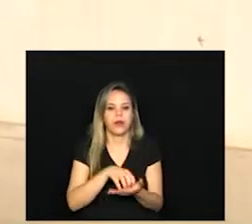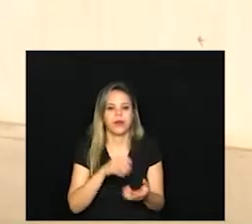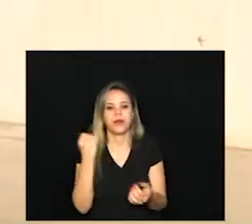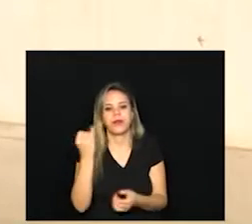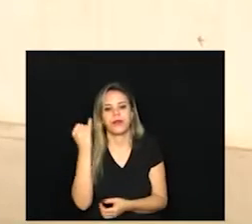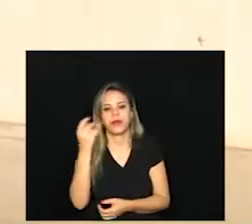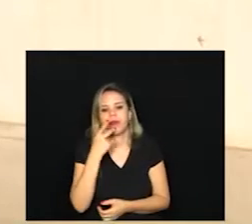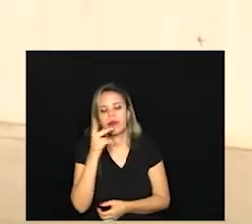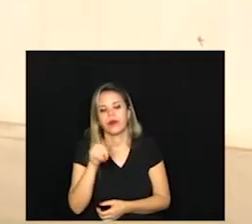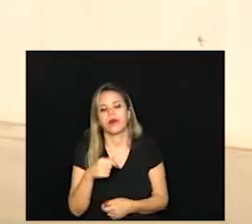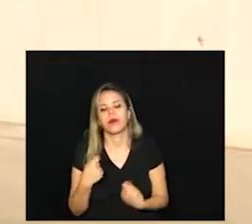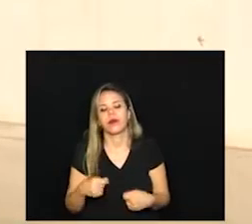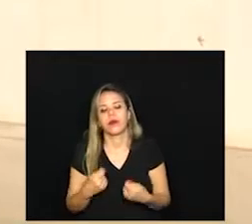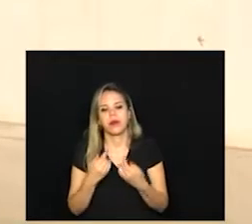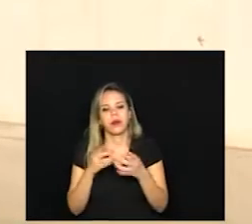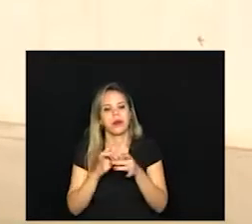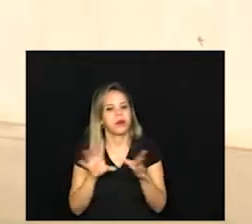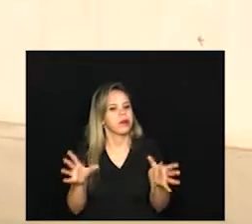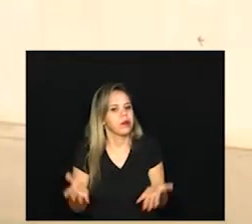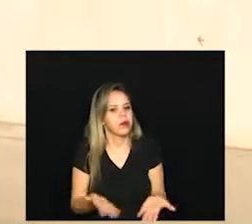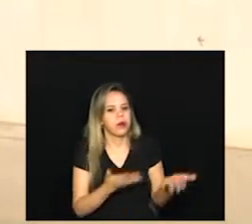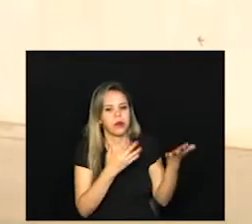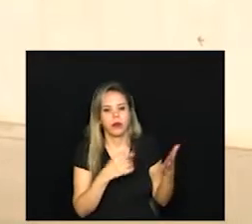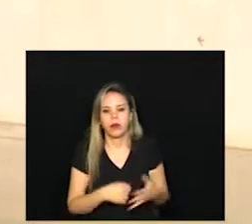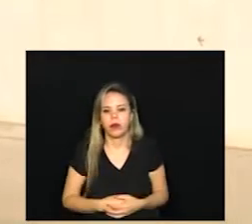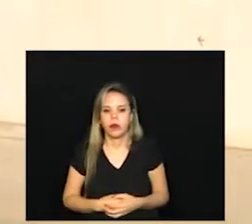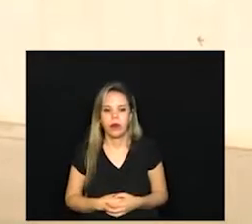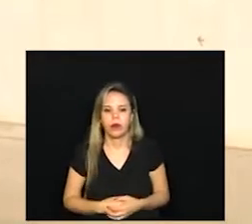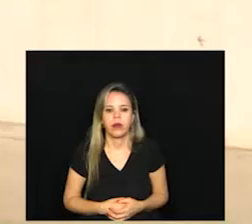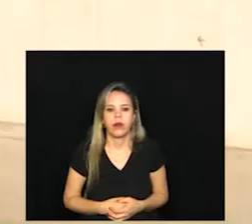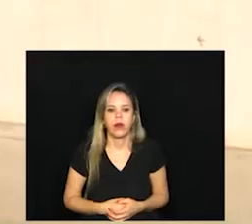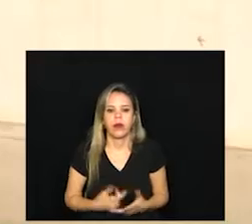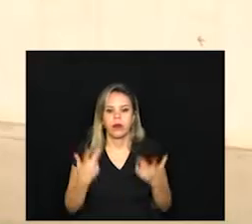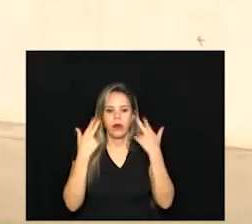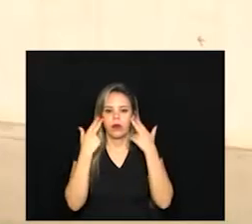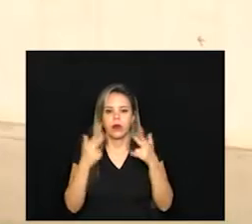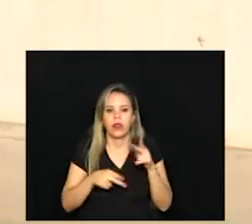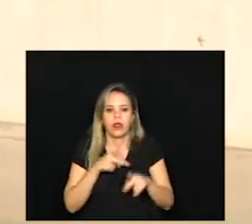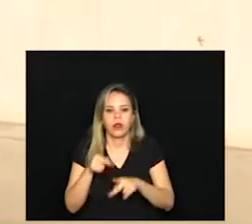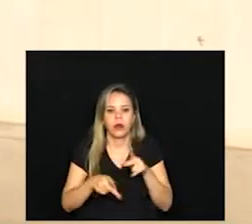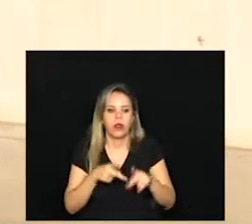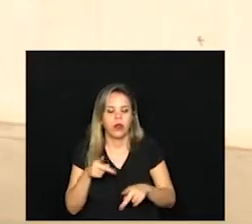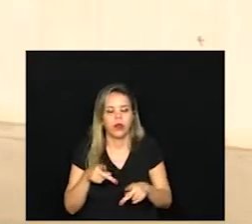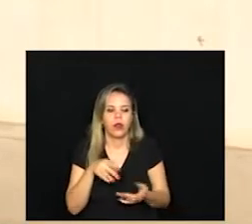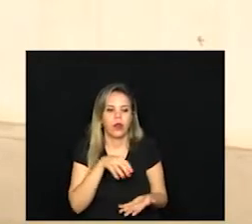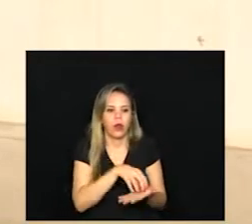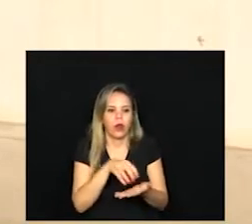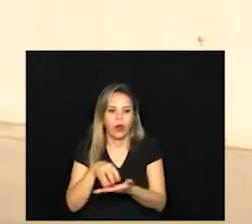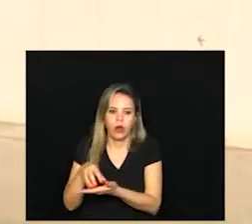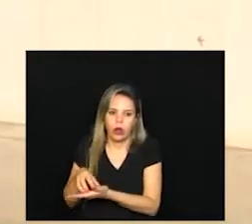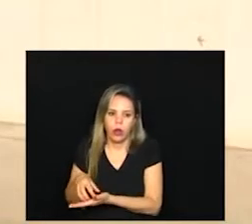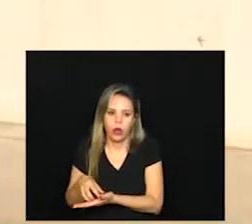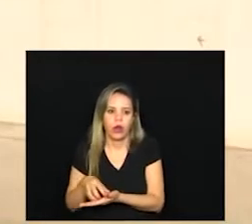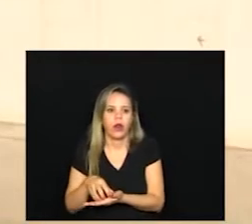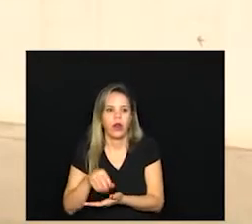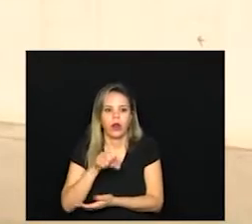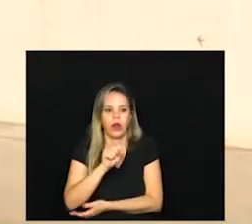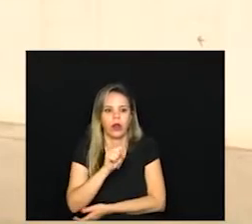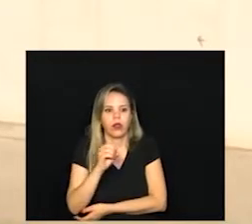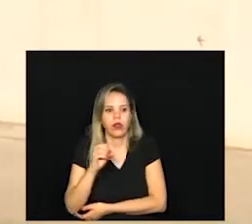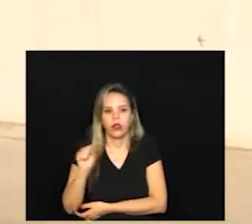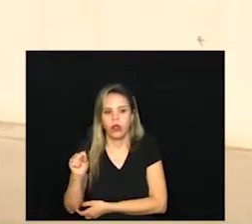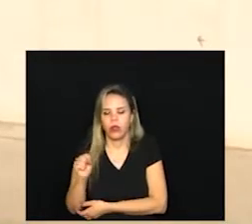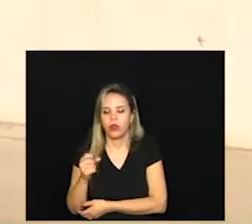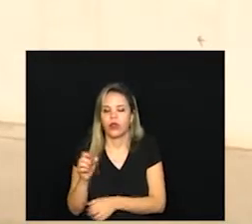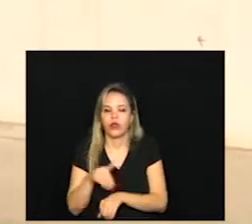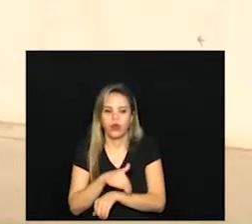dizer que essa demanda vai ser espontânea. O que é a demanda espontânea? Normalmente, os abrigamentos, eles vêm encaminhados pelo SOS Rua ou